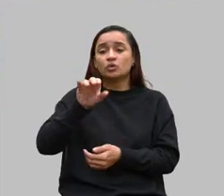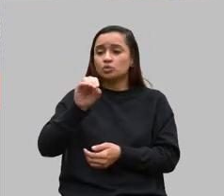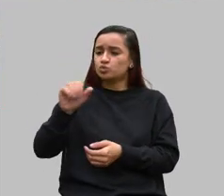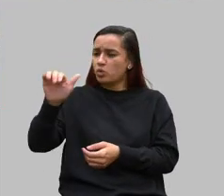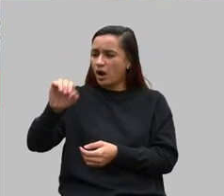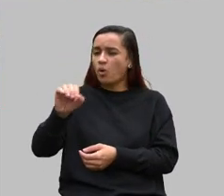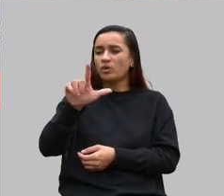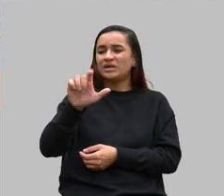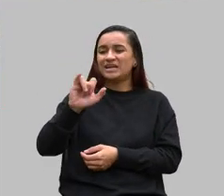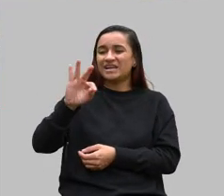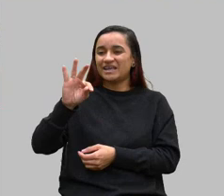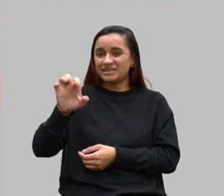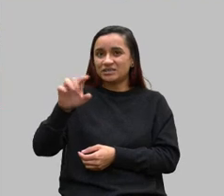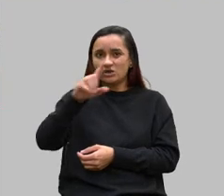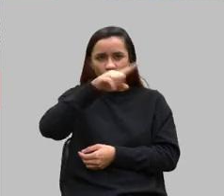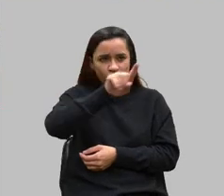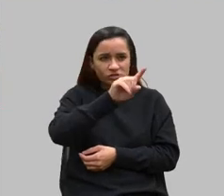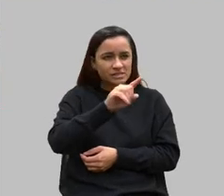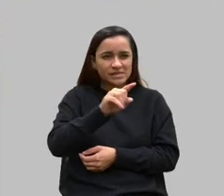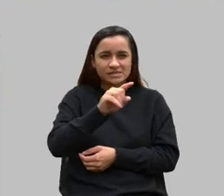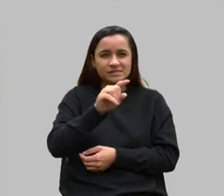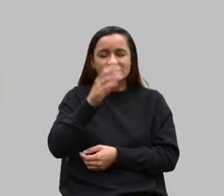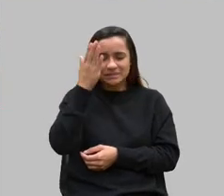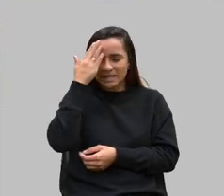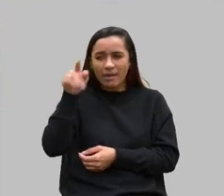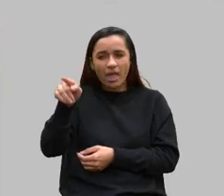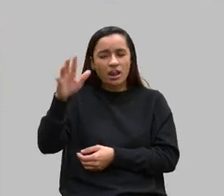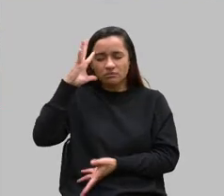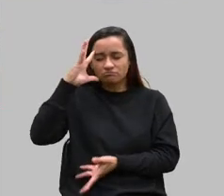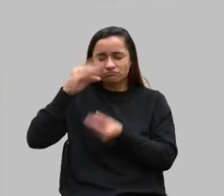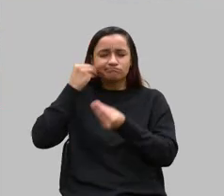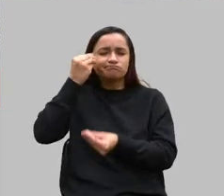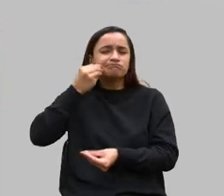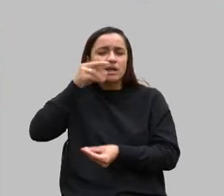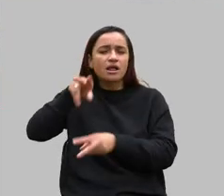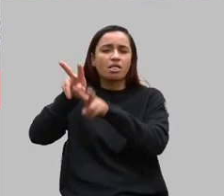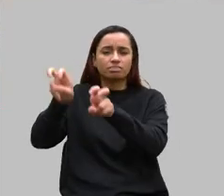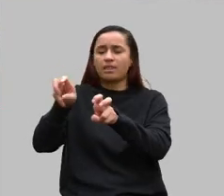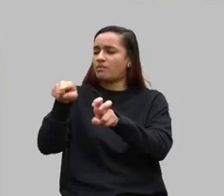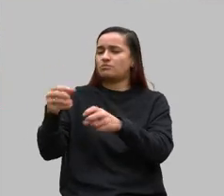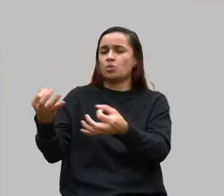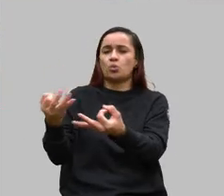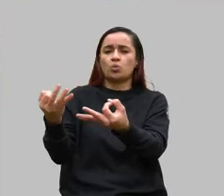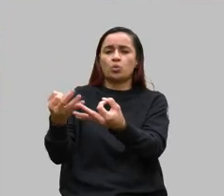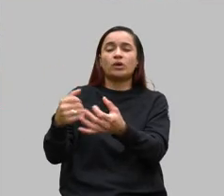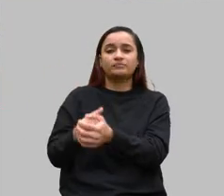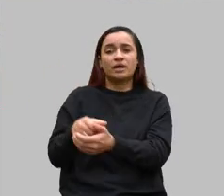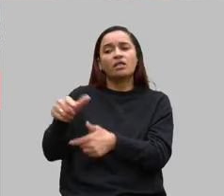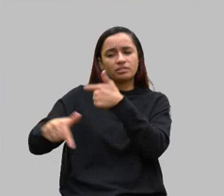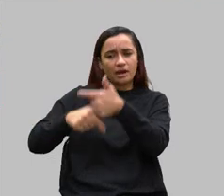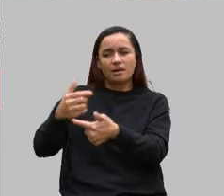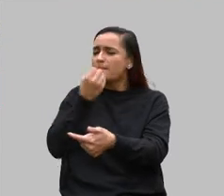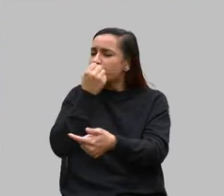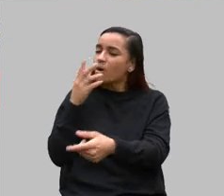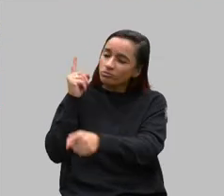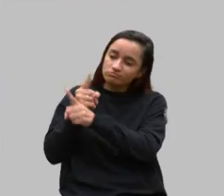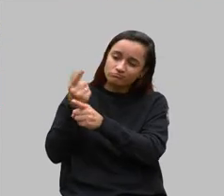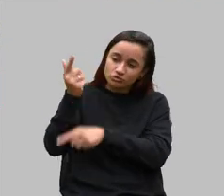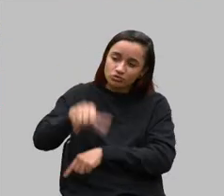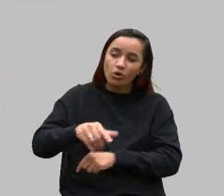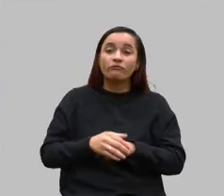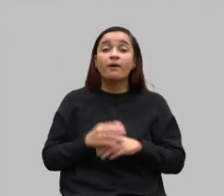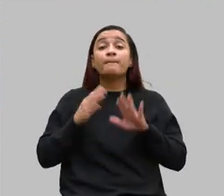entende Acho que não existe ninguém que entenda mais esse tema do que o meu amigo João Leite pelo trabalho que fez aqui bom revê-lo mas eu tô aqui